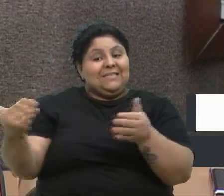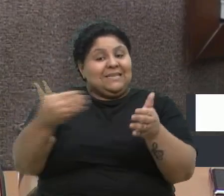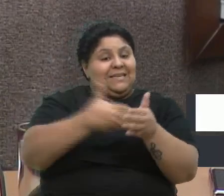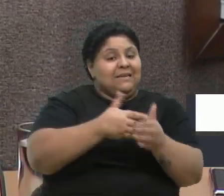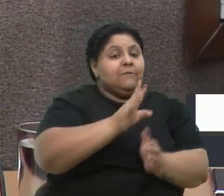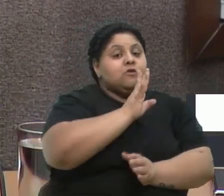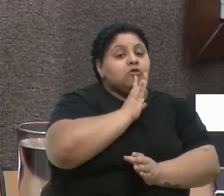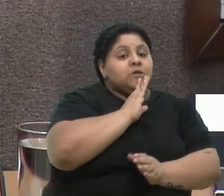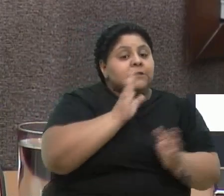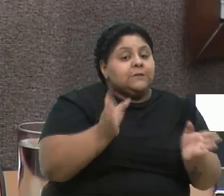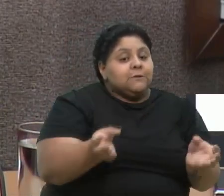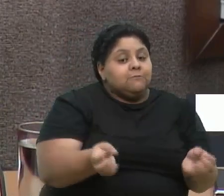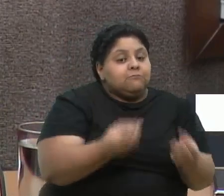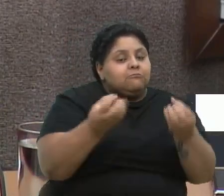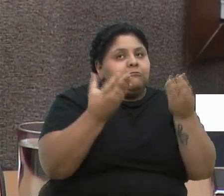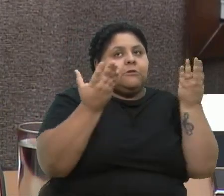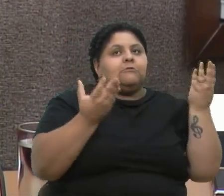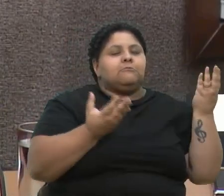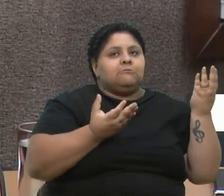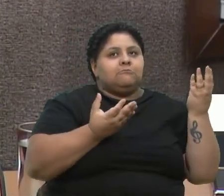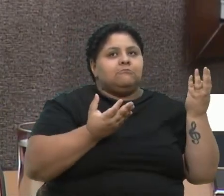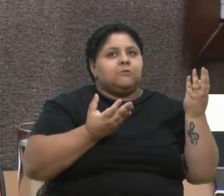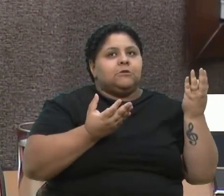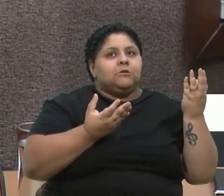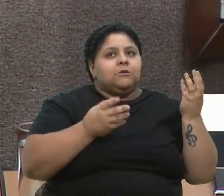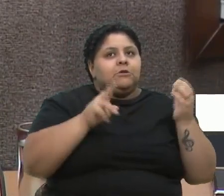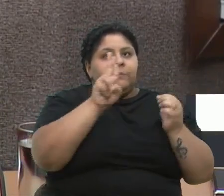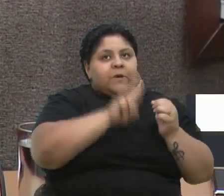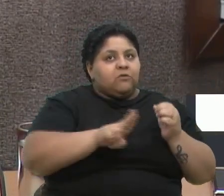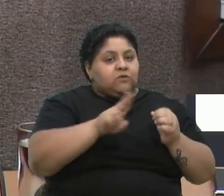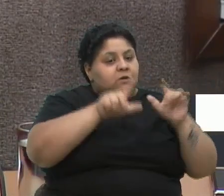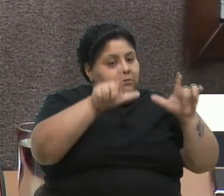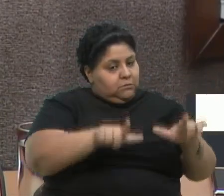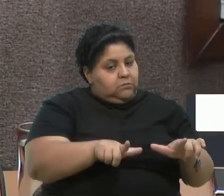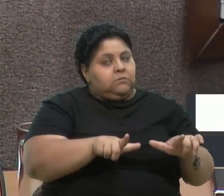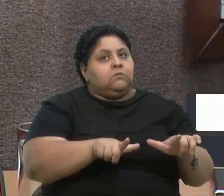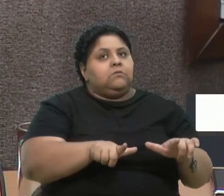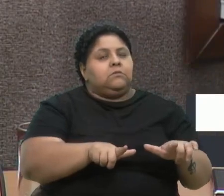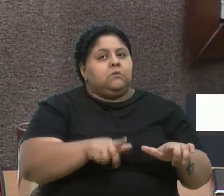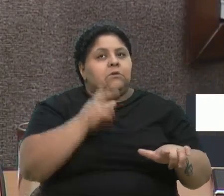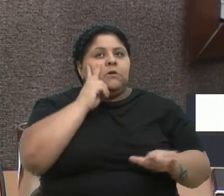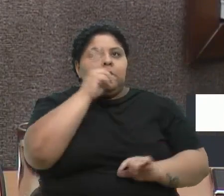eventos, para frequentar esses eventos e para ocupar esses espaços. Seguidamente eu passo por aí correndo, tem